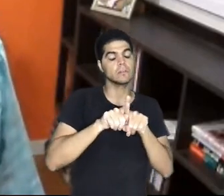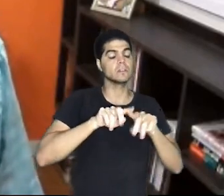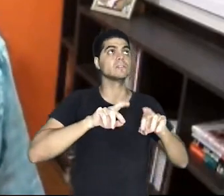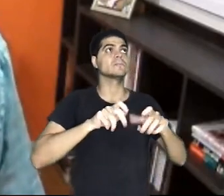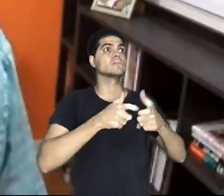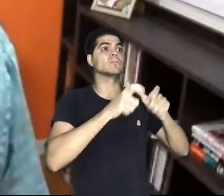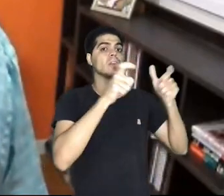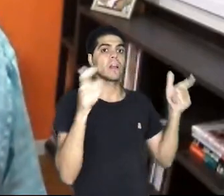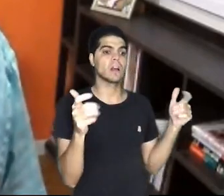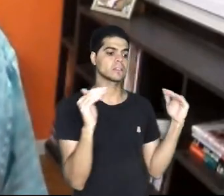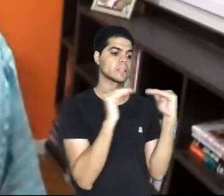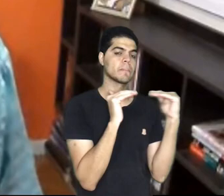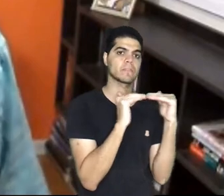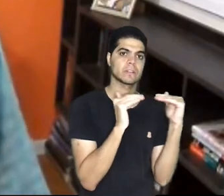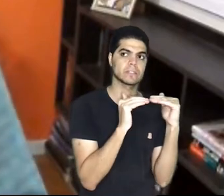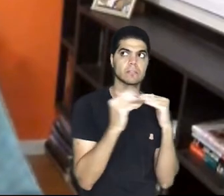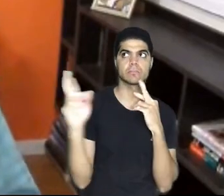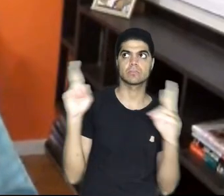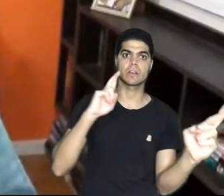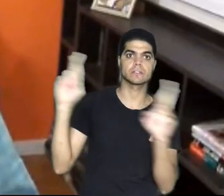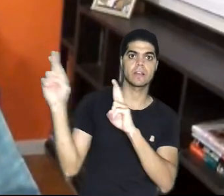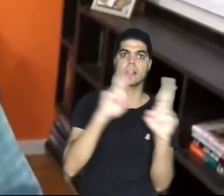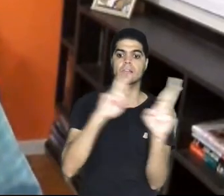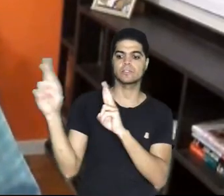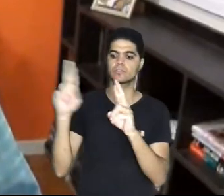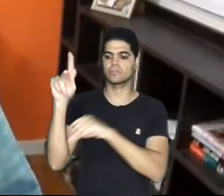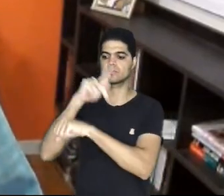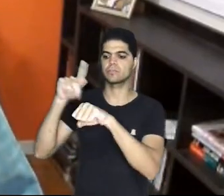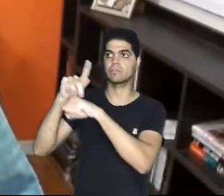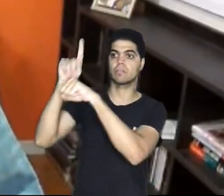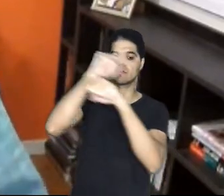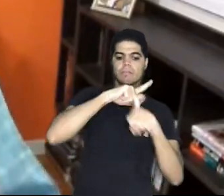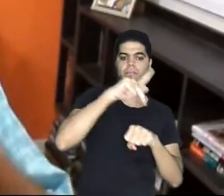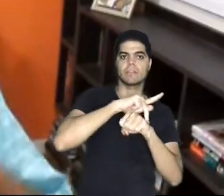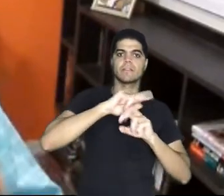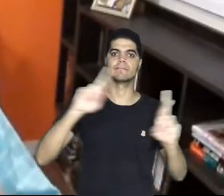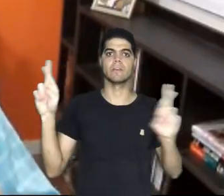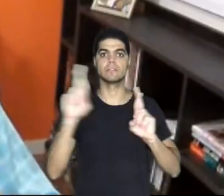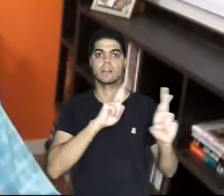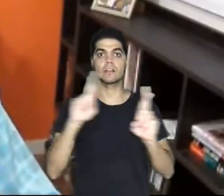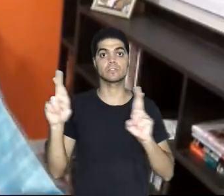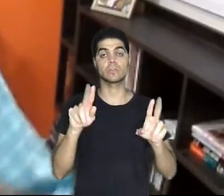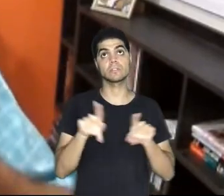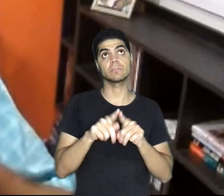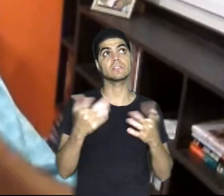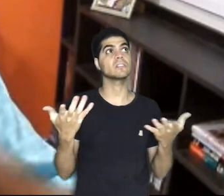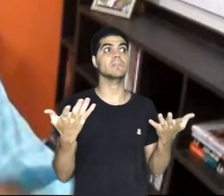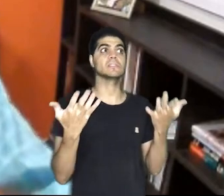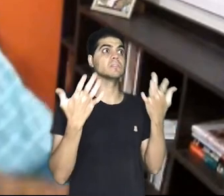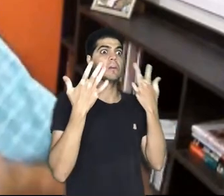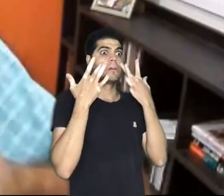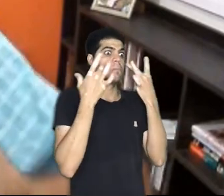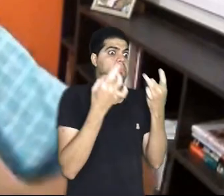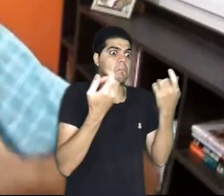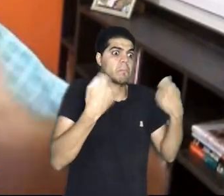de historiadores ligados a relações internacionais. Então, não é necessário estudar